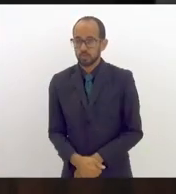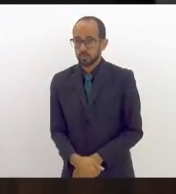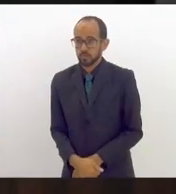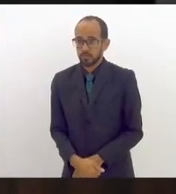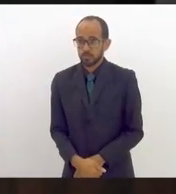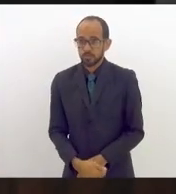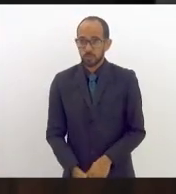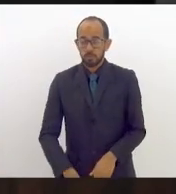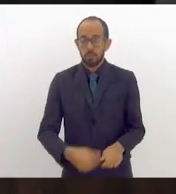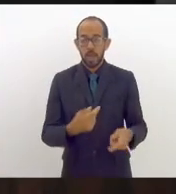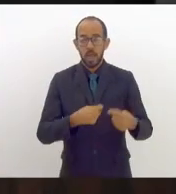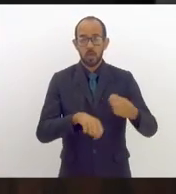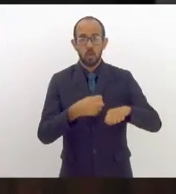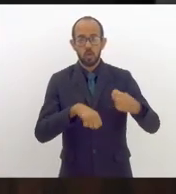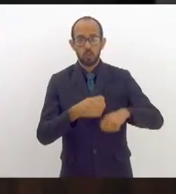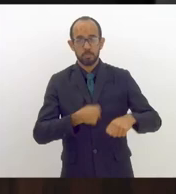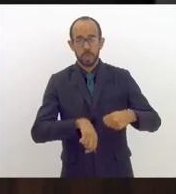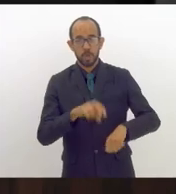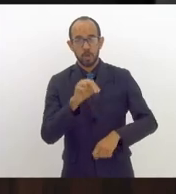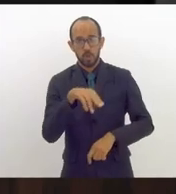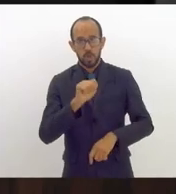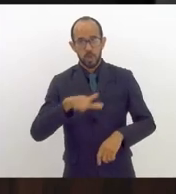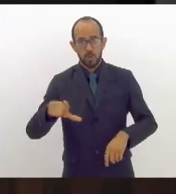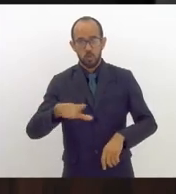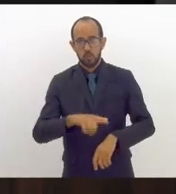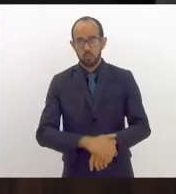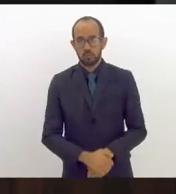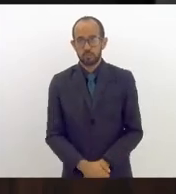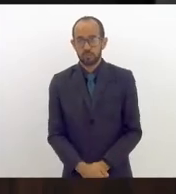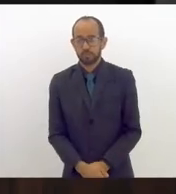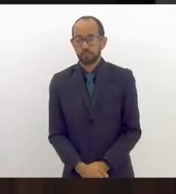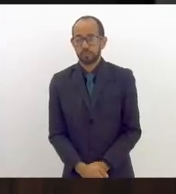pela comissão de Economia Deputado Nel de Carvalho